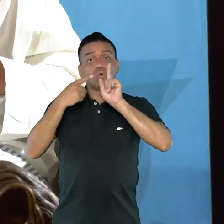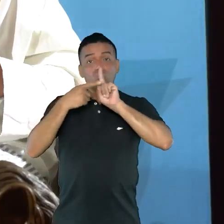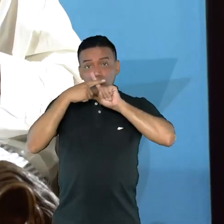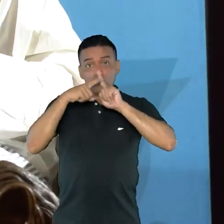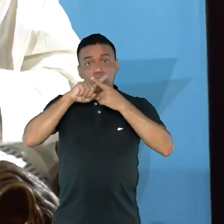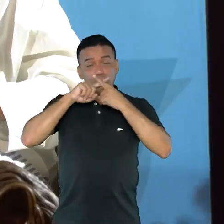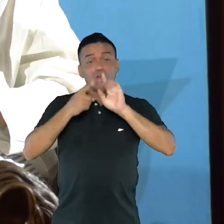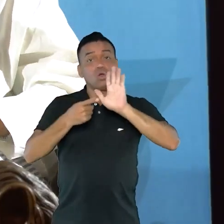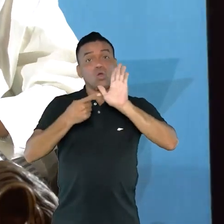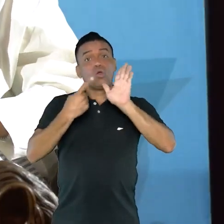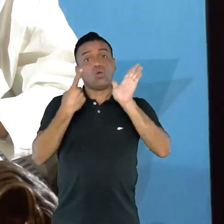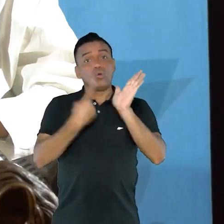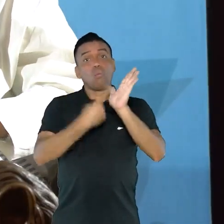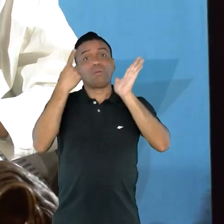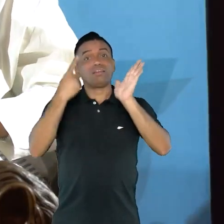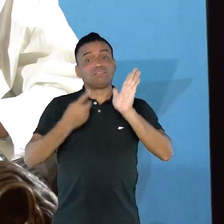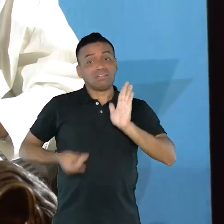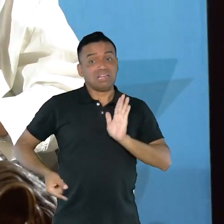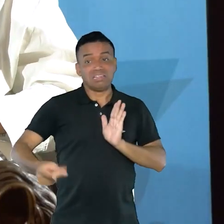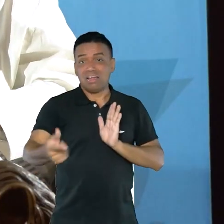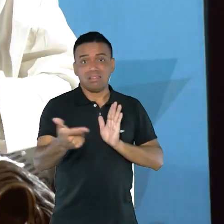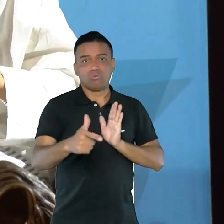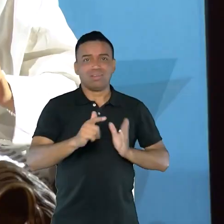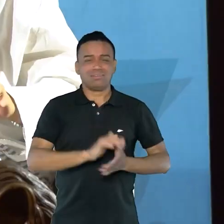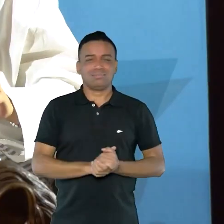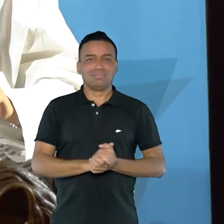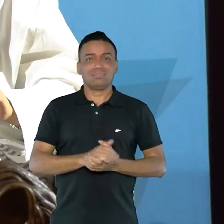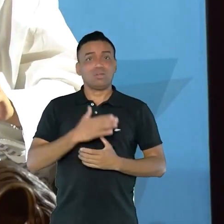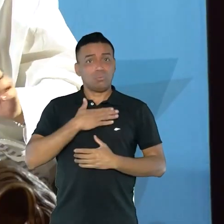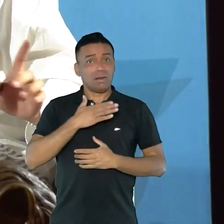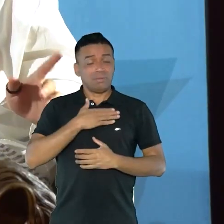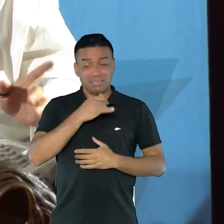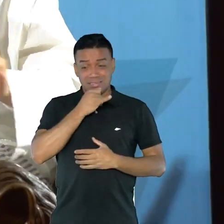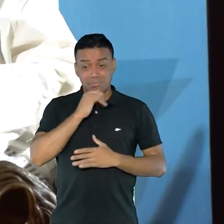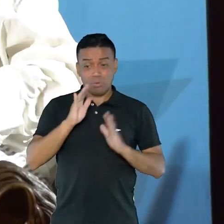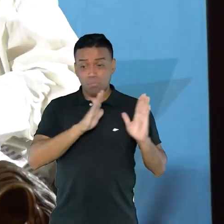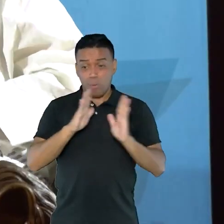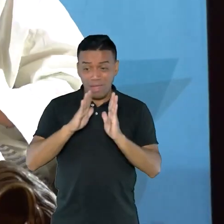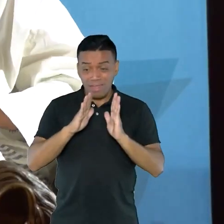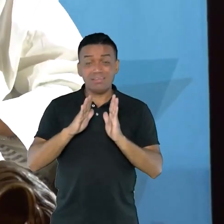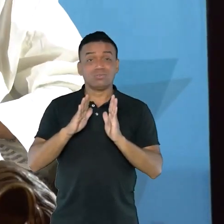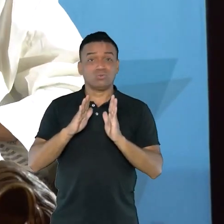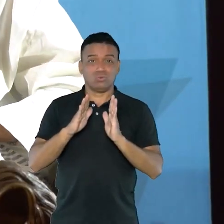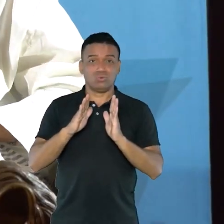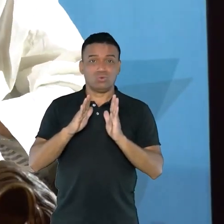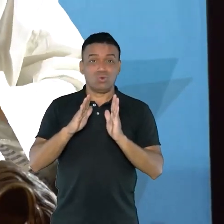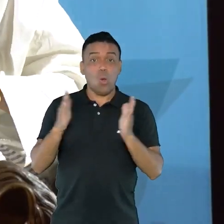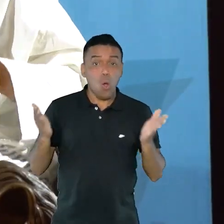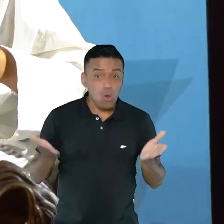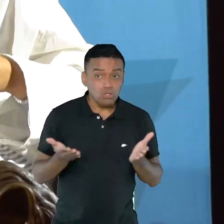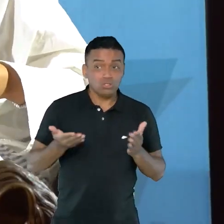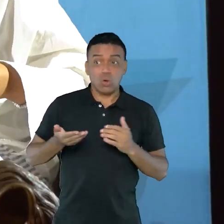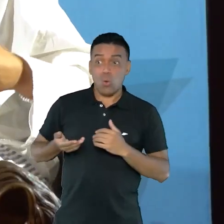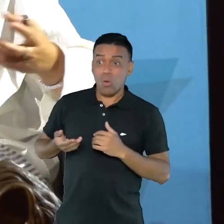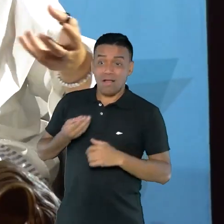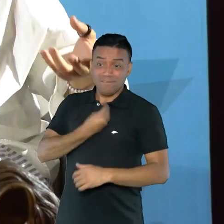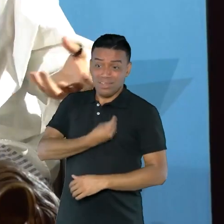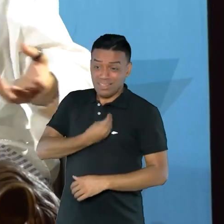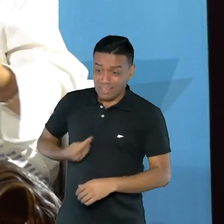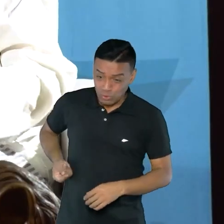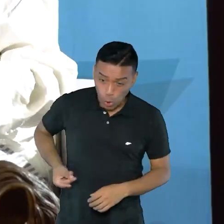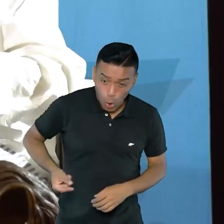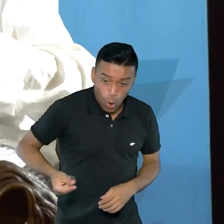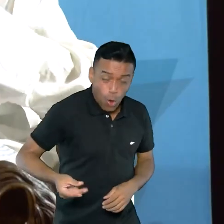interessa muito pensar que seja por um dia, ou seja pela vida toda, que isso aconteça